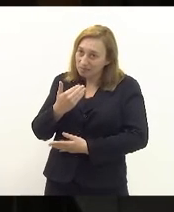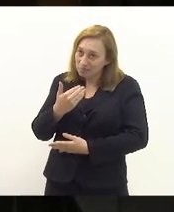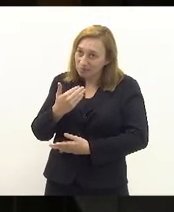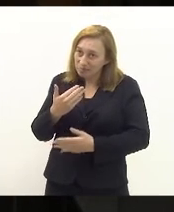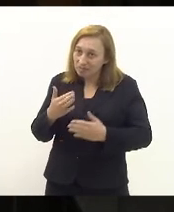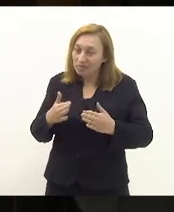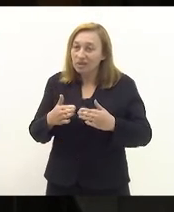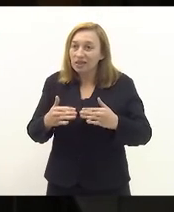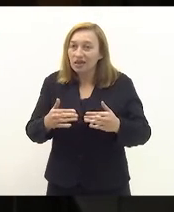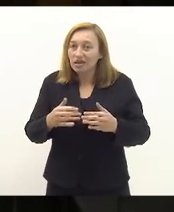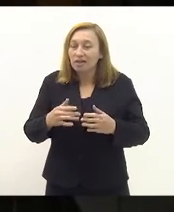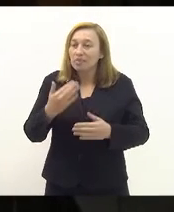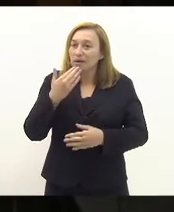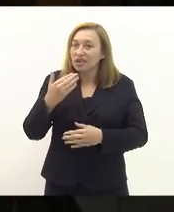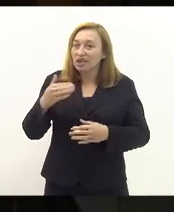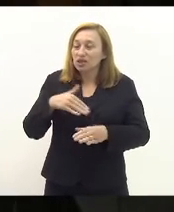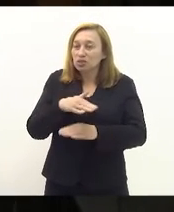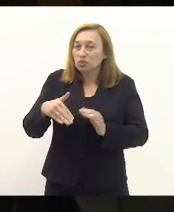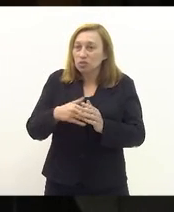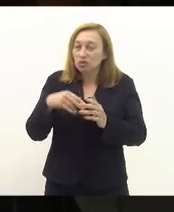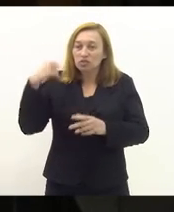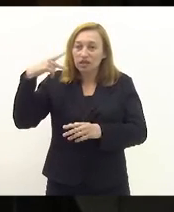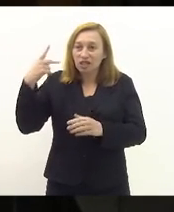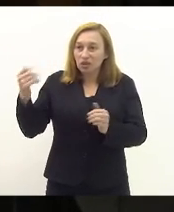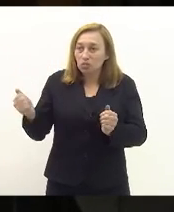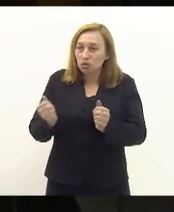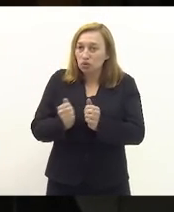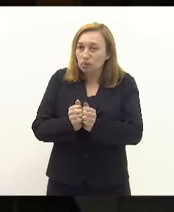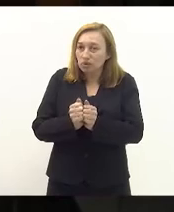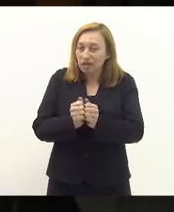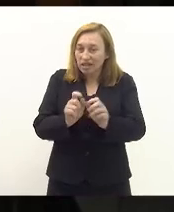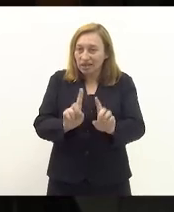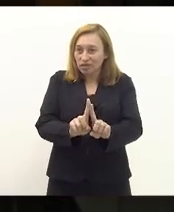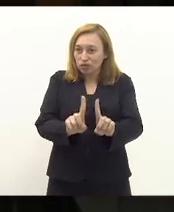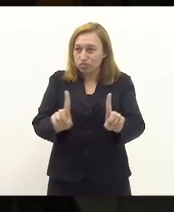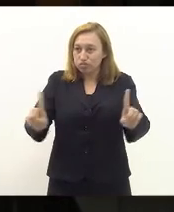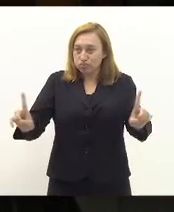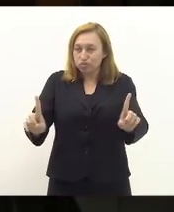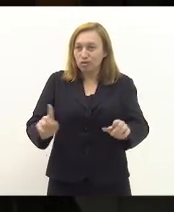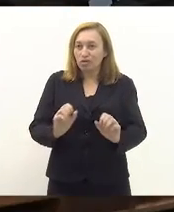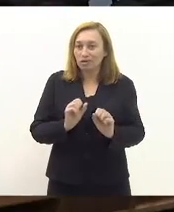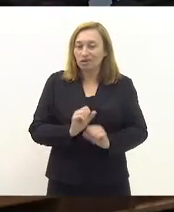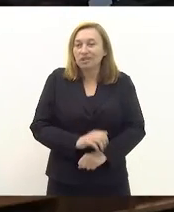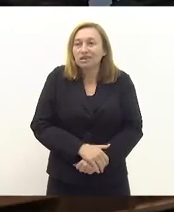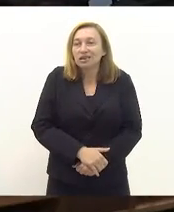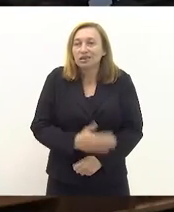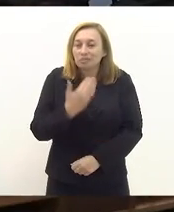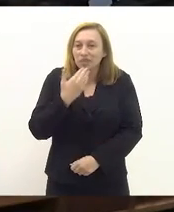Eu queria colocar todos os vereadores aqui atrás por favor por favor